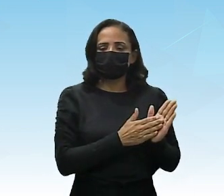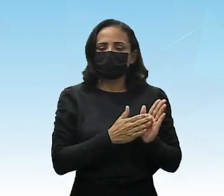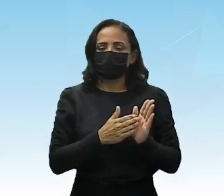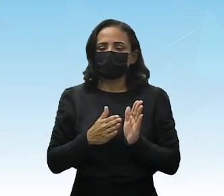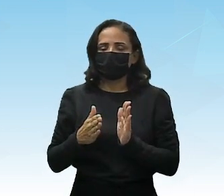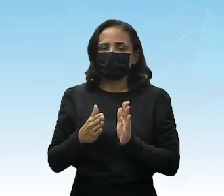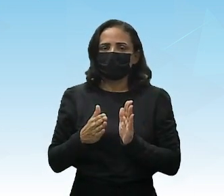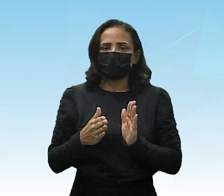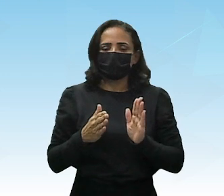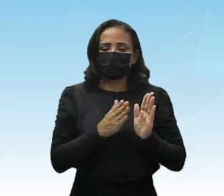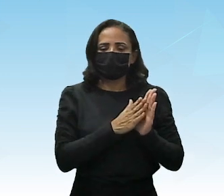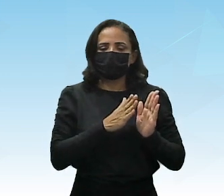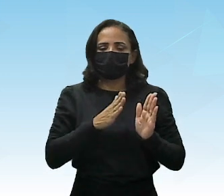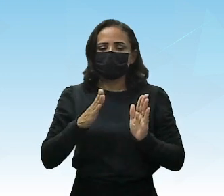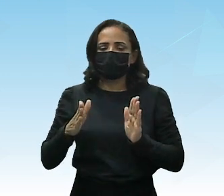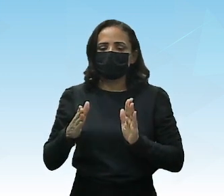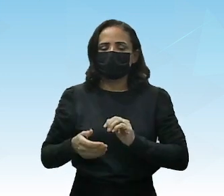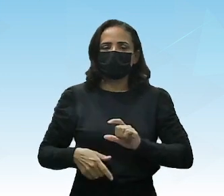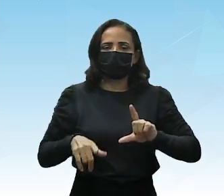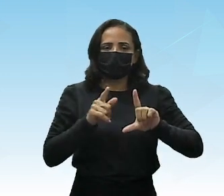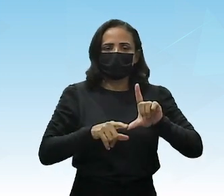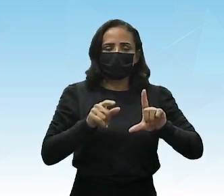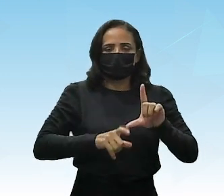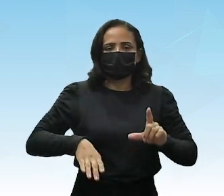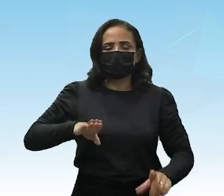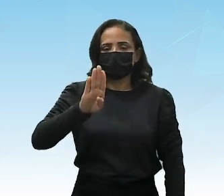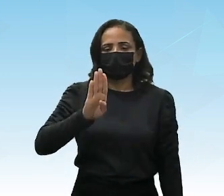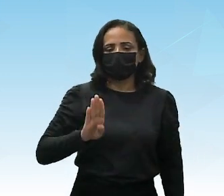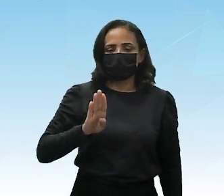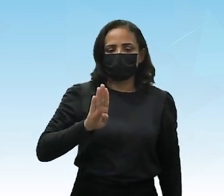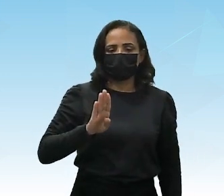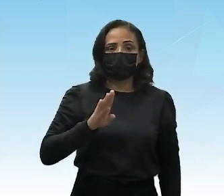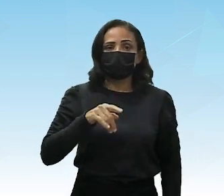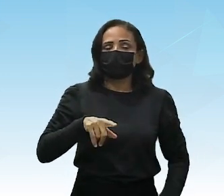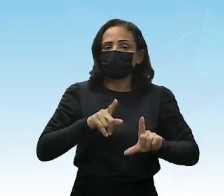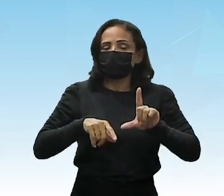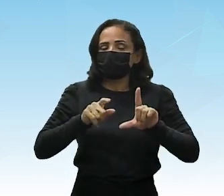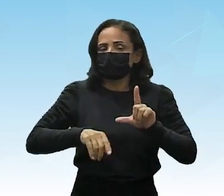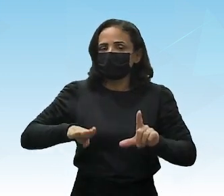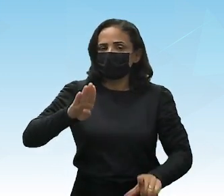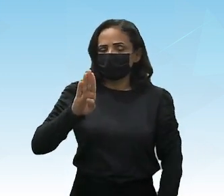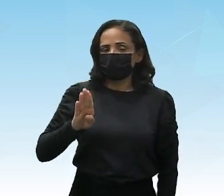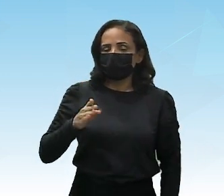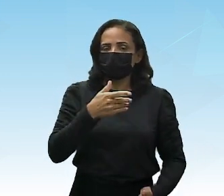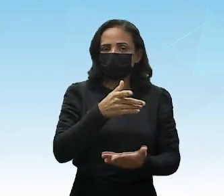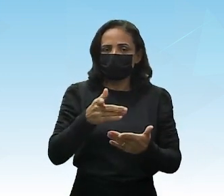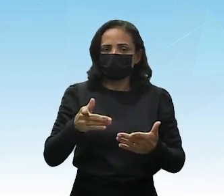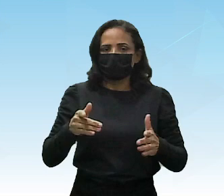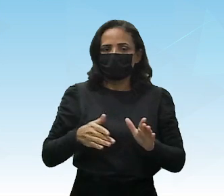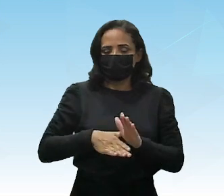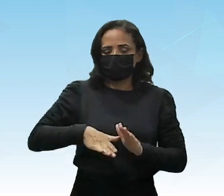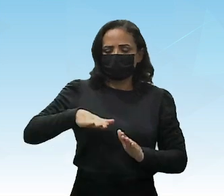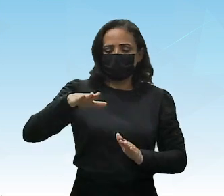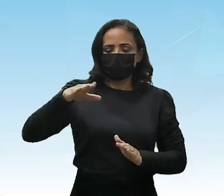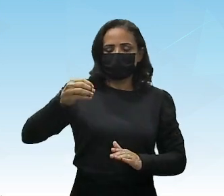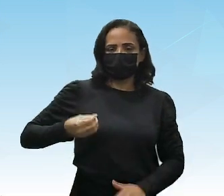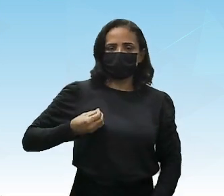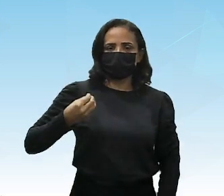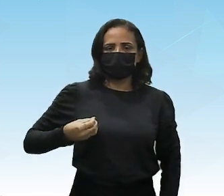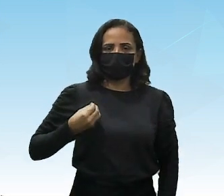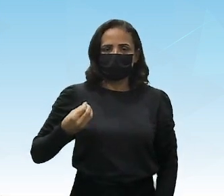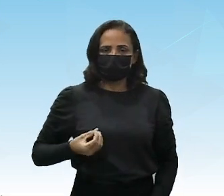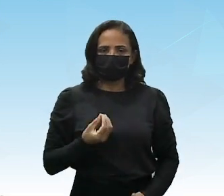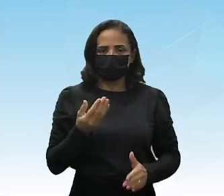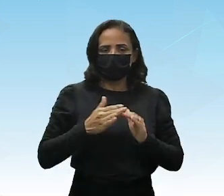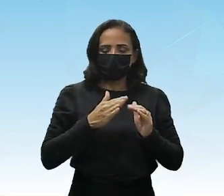da cadeia, são os golfinhos, gabarito letra B. Por que ele é o topo da cadeia? Porque ele é o maior consumidor. Ele é o consumidor que